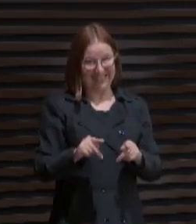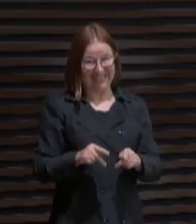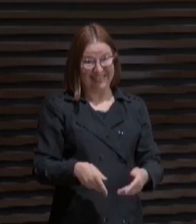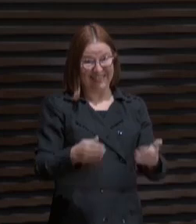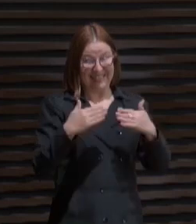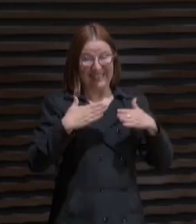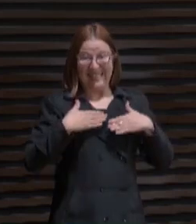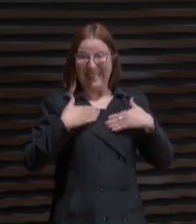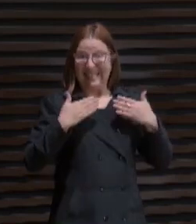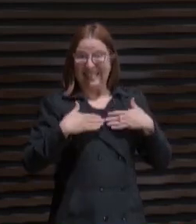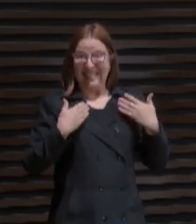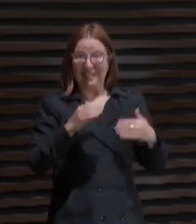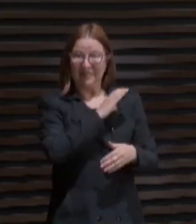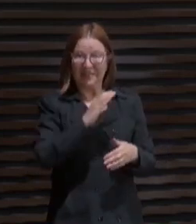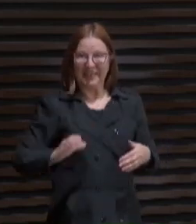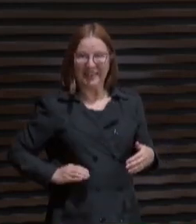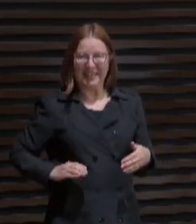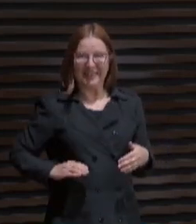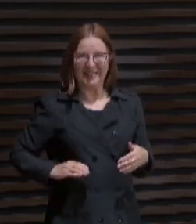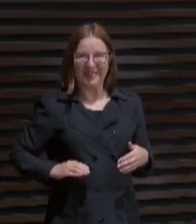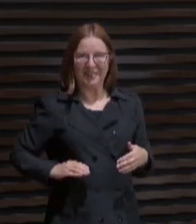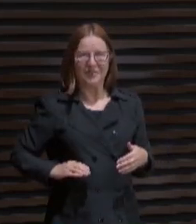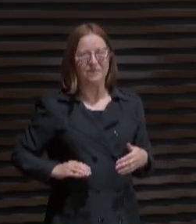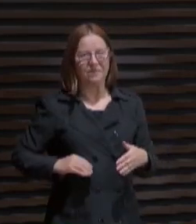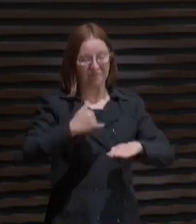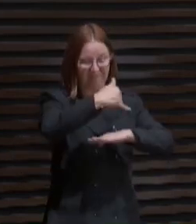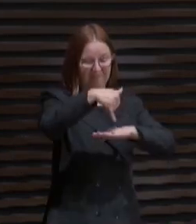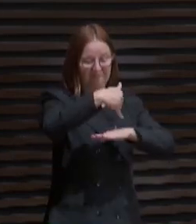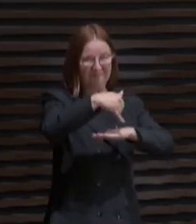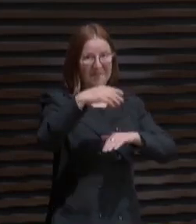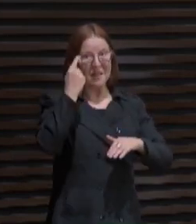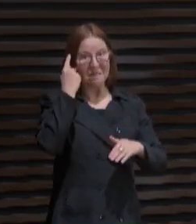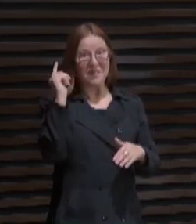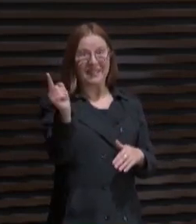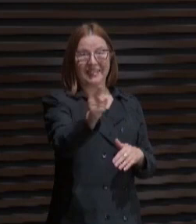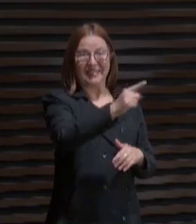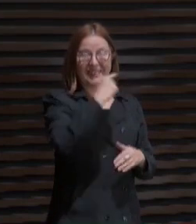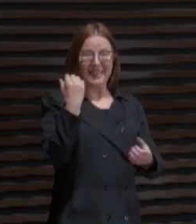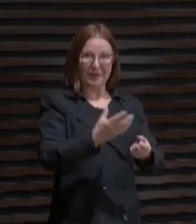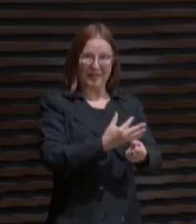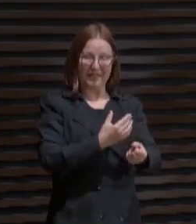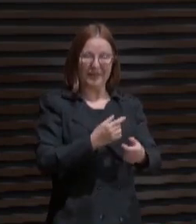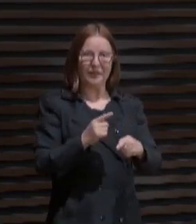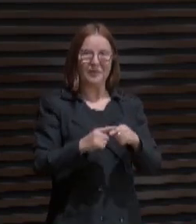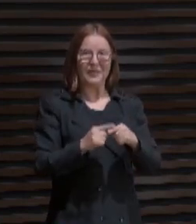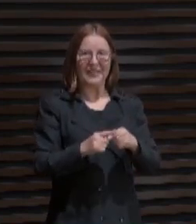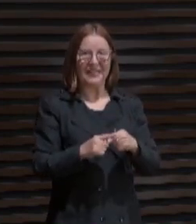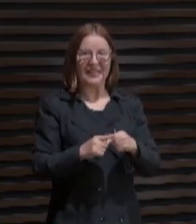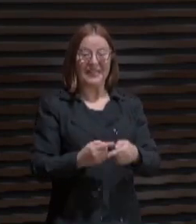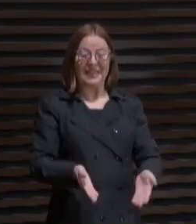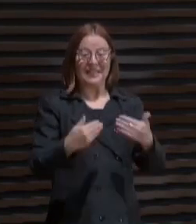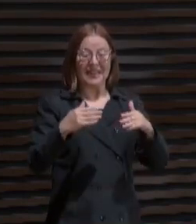deleite. Cristo é bálsamo nas nossas emoções, pois traz alegria na tristeza, paz